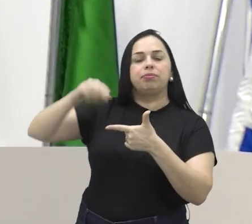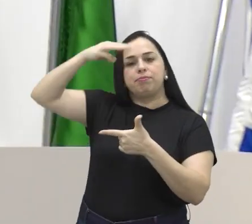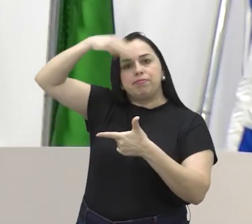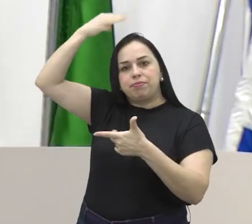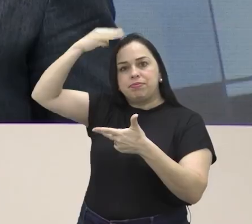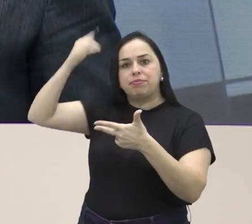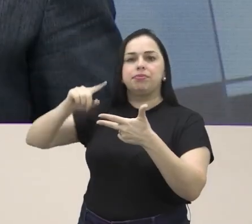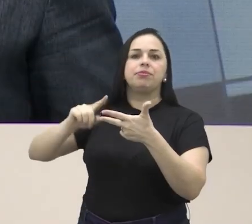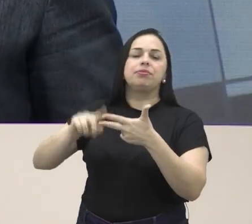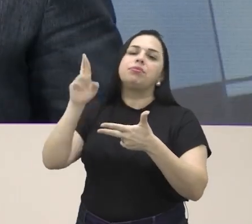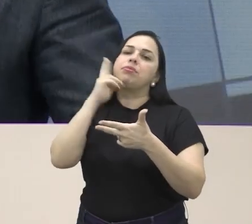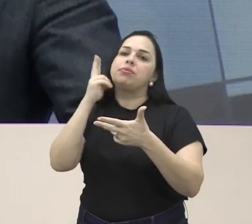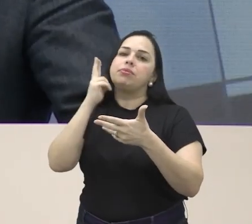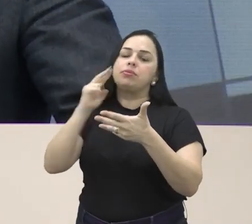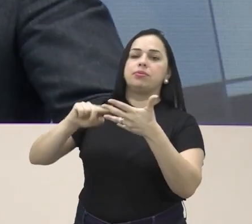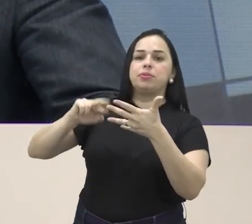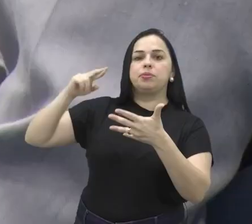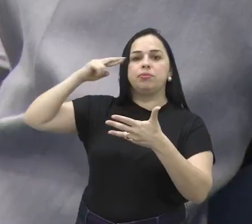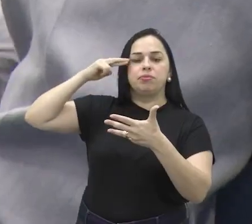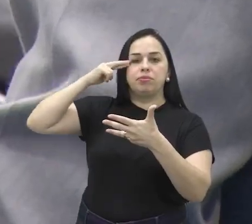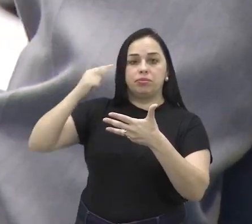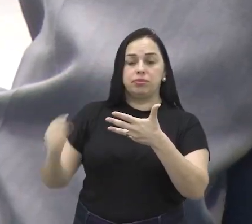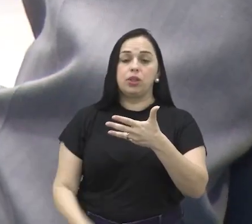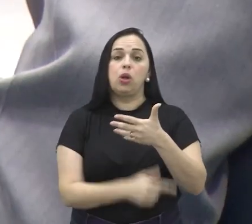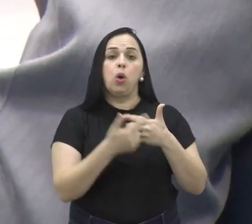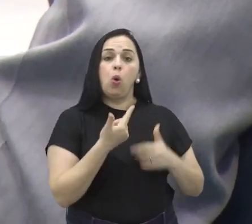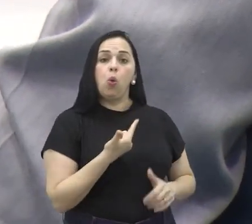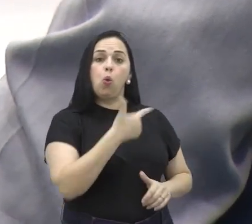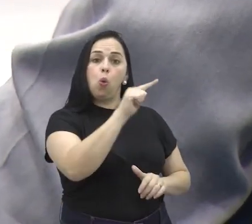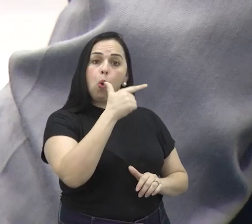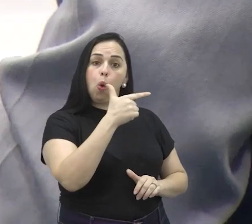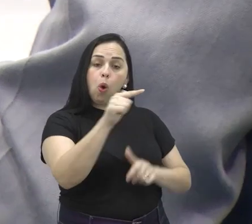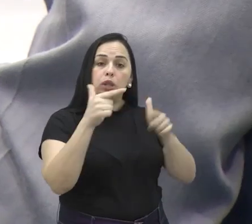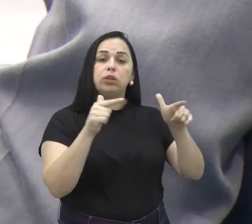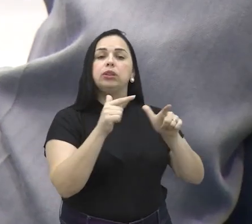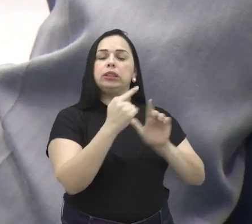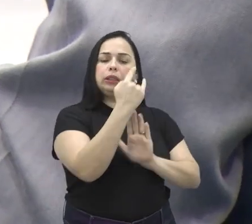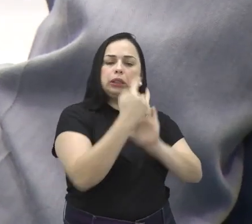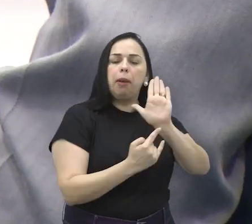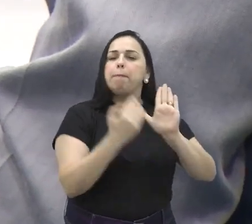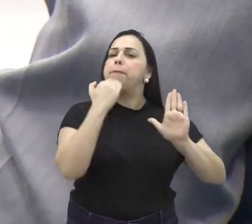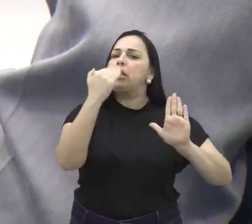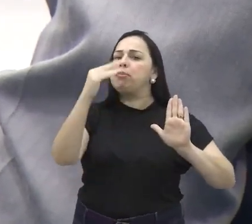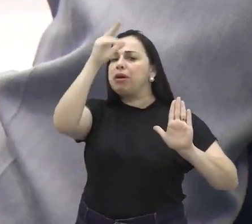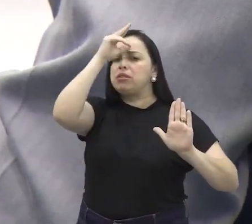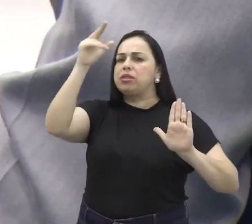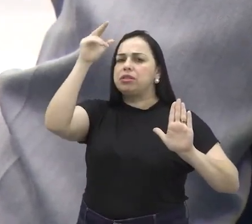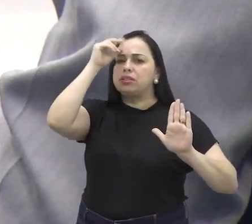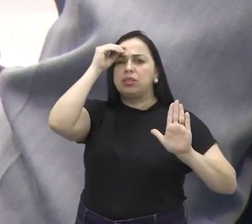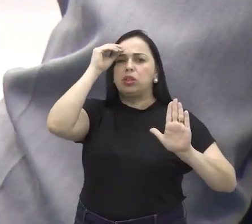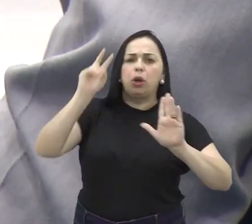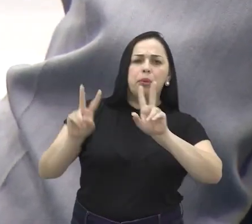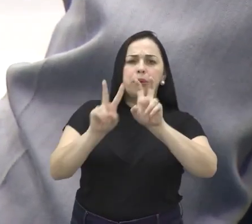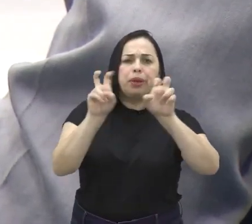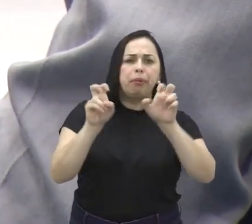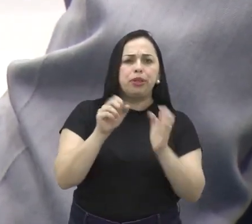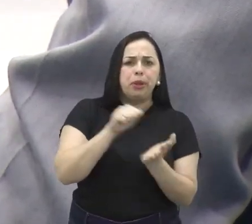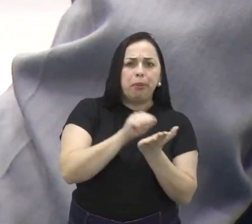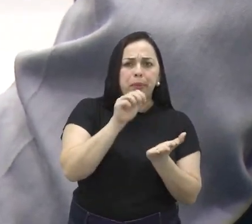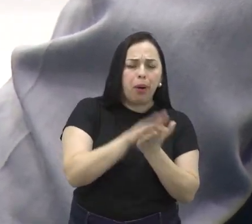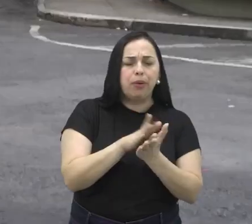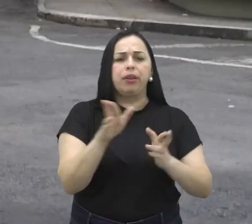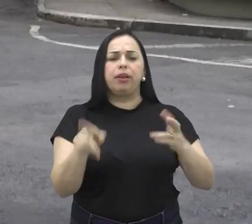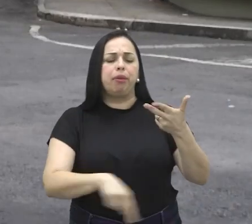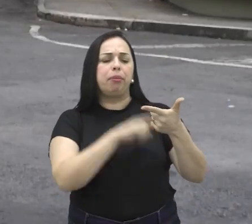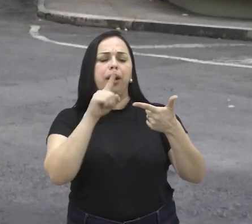Renato Santiago e Rogério da Acazem. Outros requerimentos solicitam à Prefeitura informações sobre notificações e